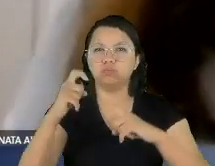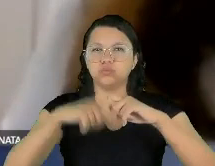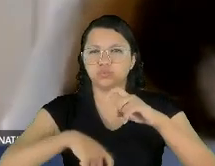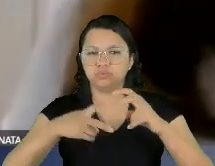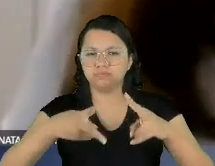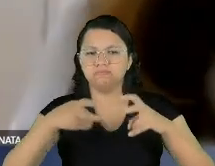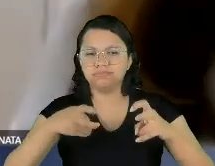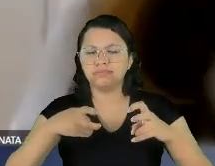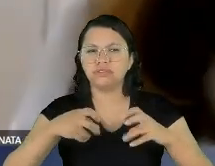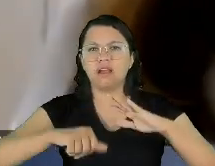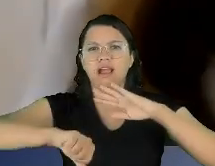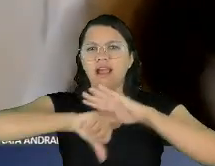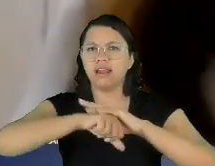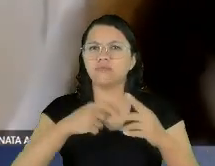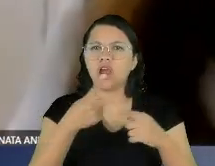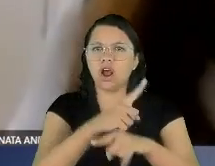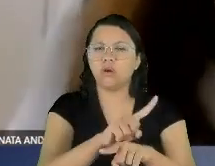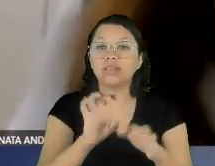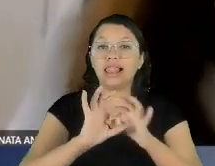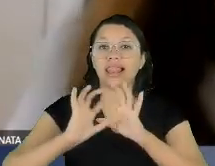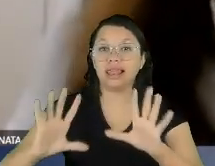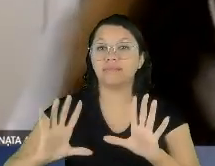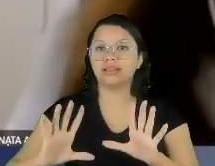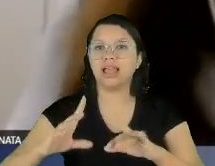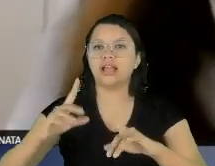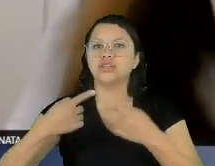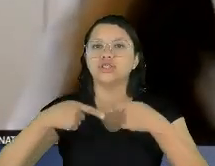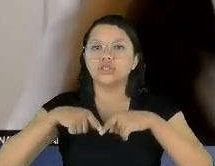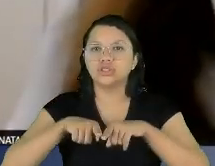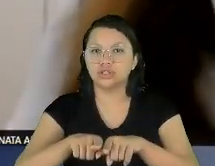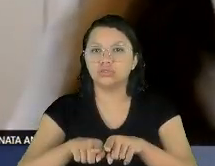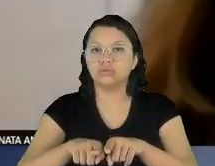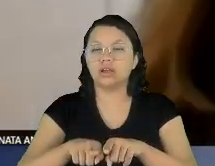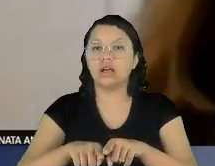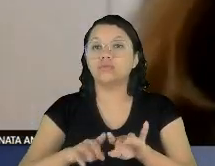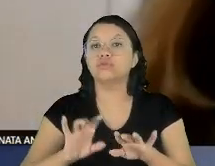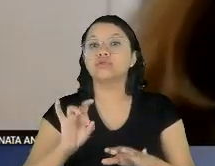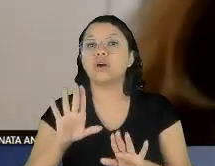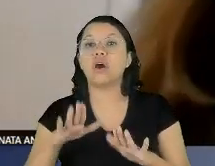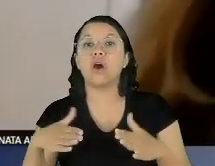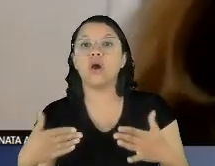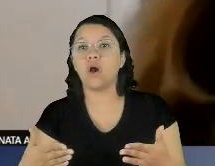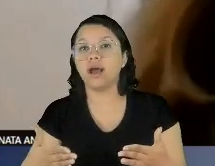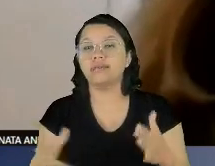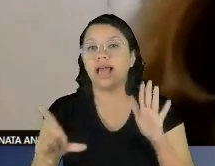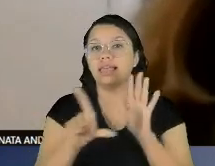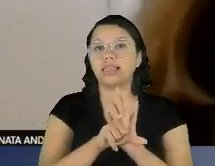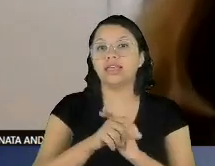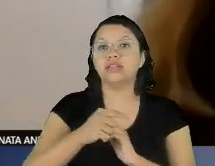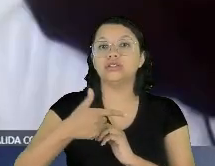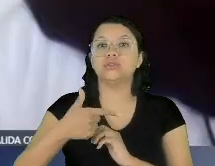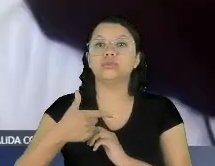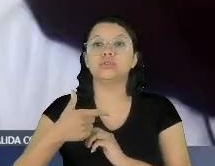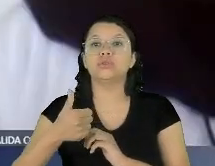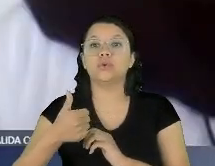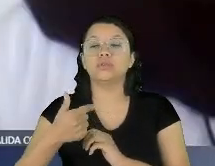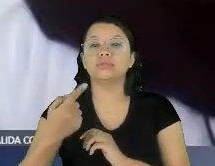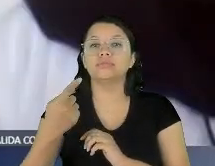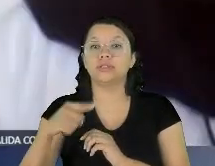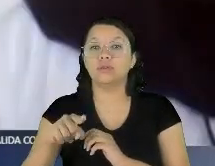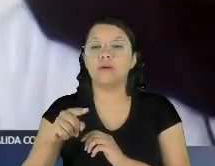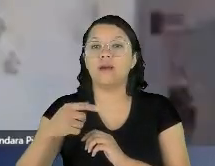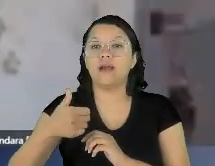passou a ser visto como um crime contra a liberdade sexual apenas com a entrada da Lei 12.015 de